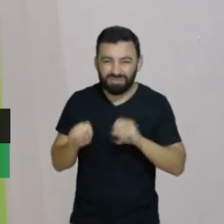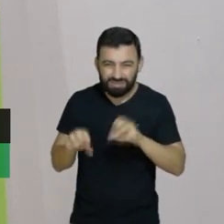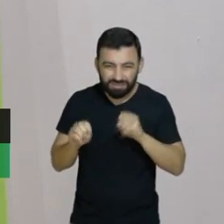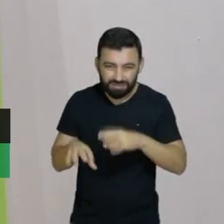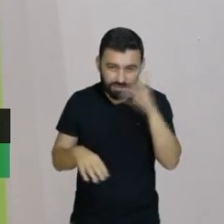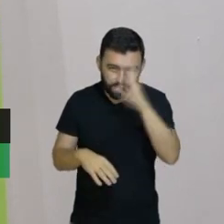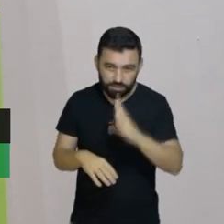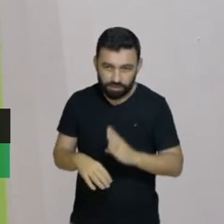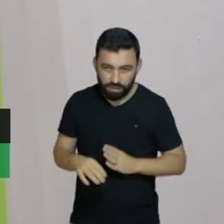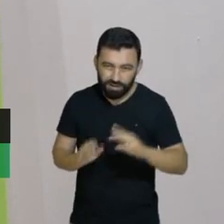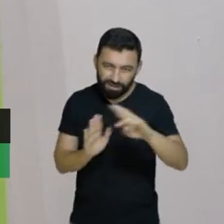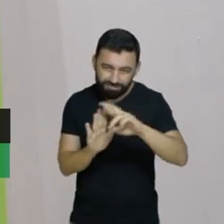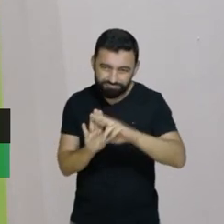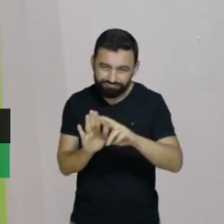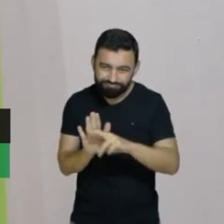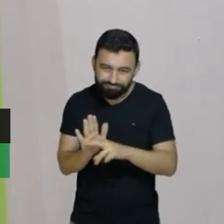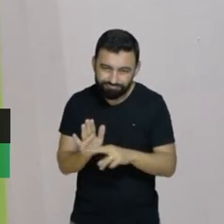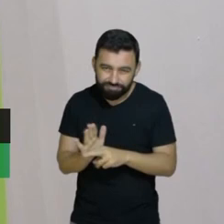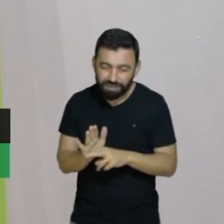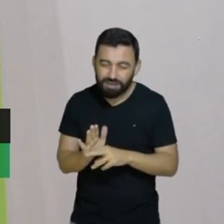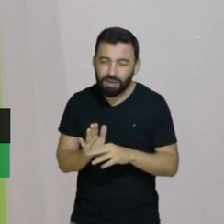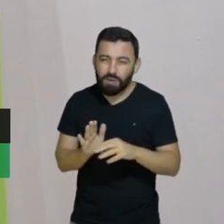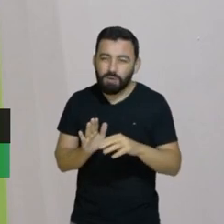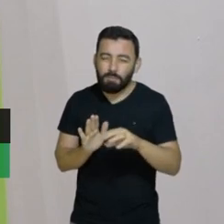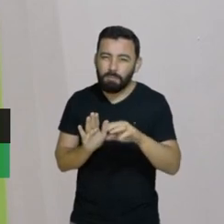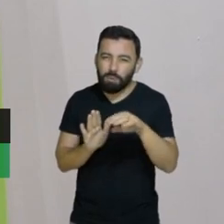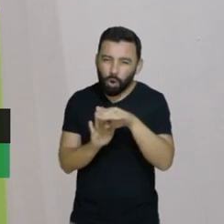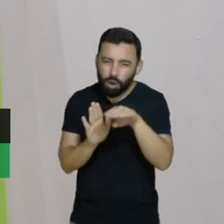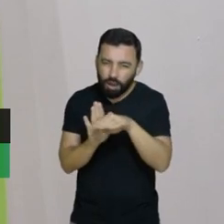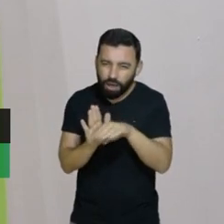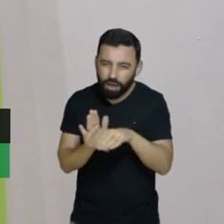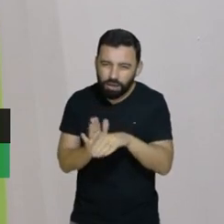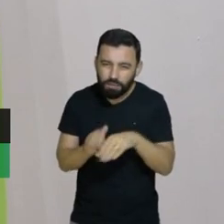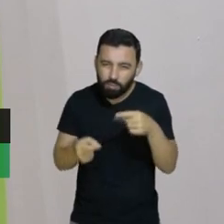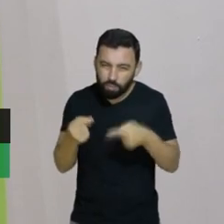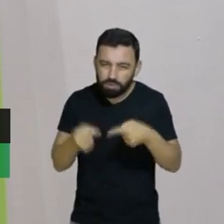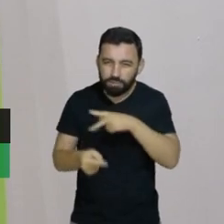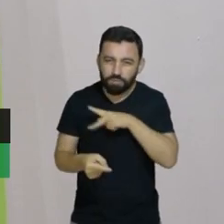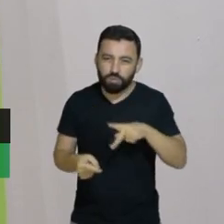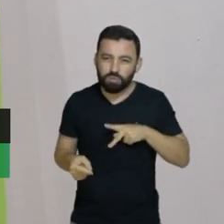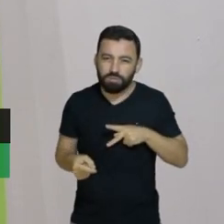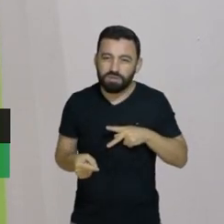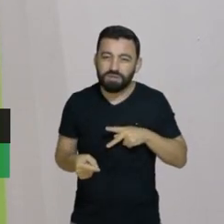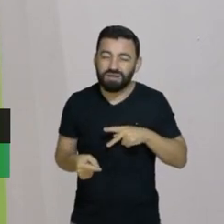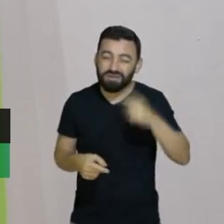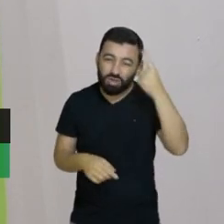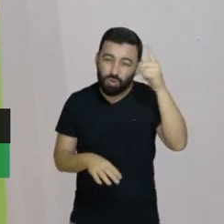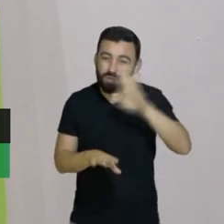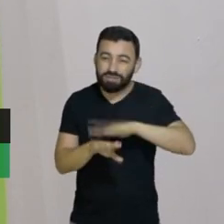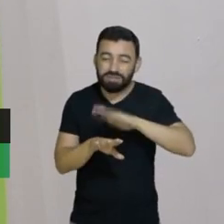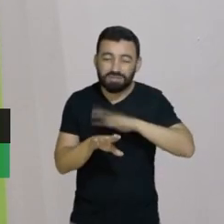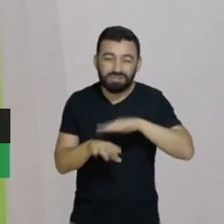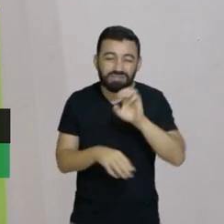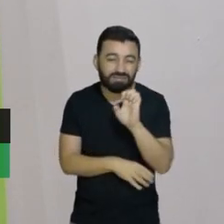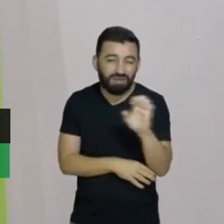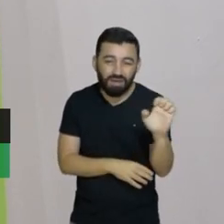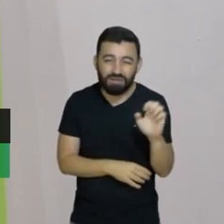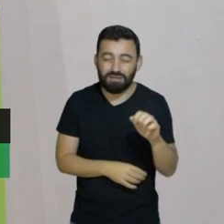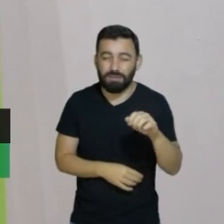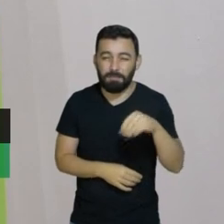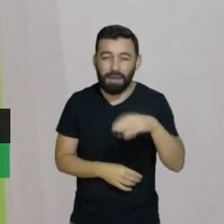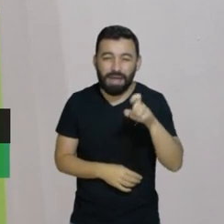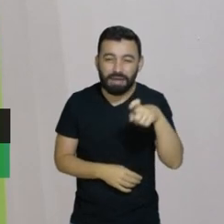suas diretrizes, nos seus programas, nas suas políticas públicas, está uivado de ideologia de esquerda, marxista,